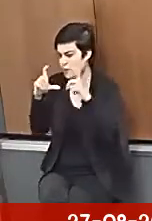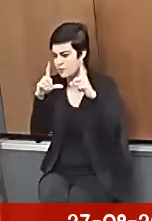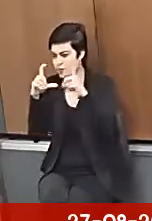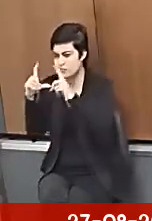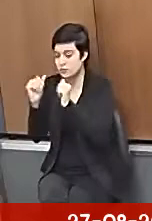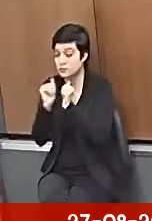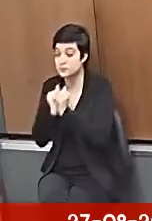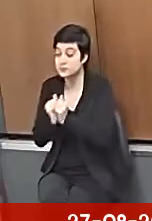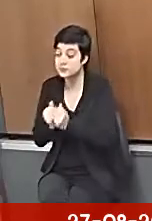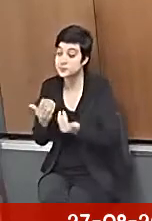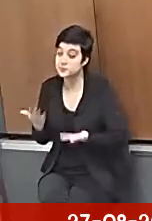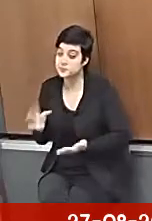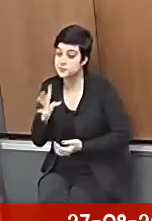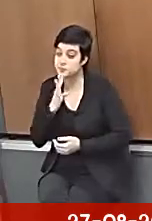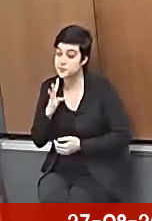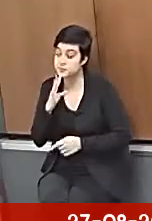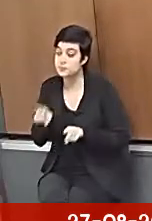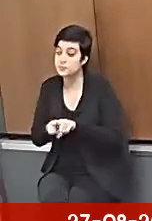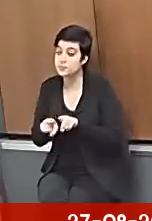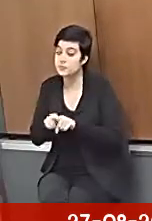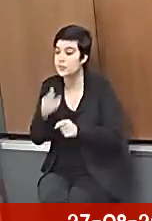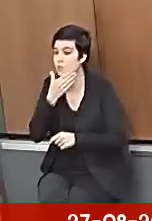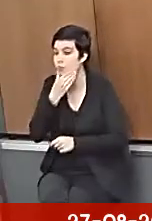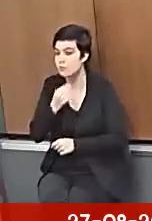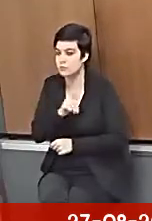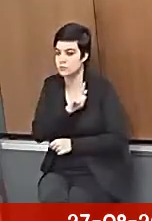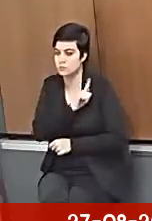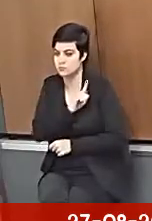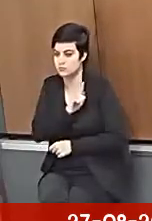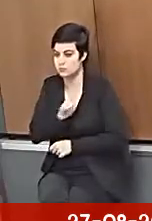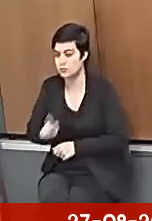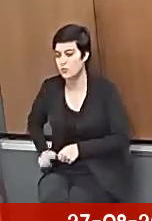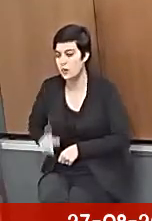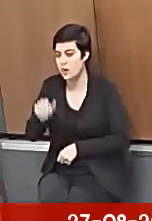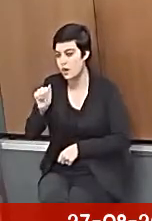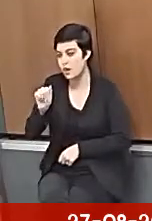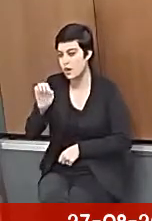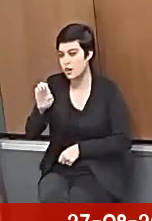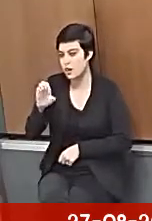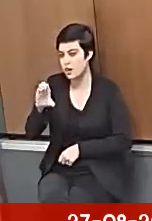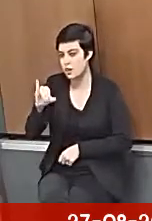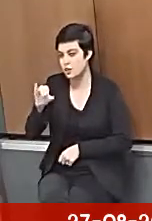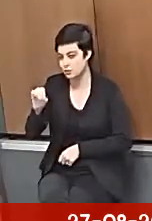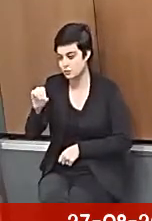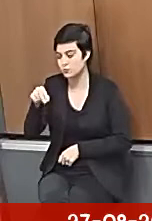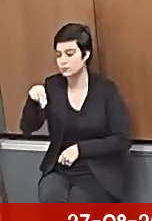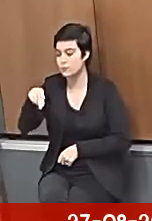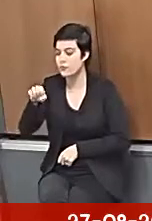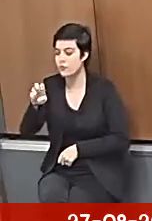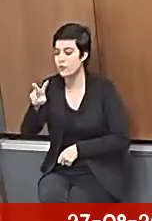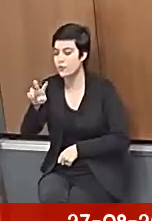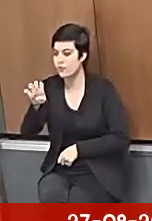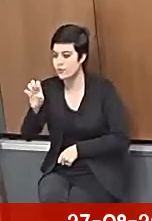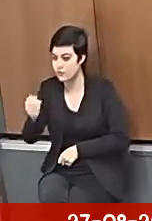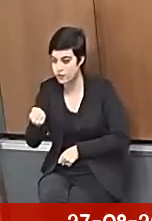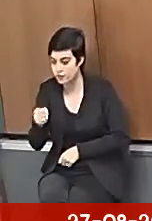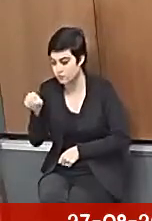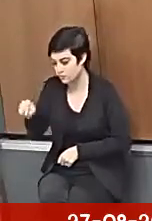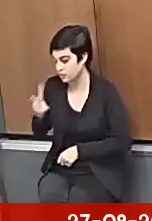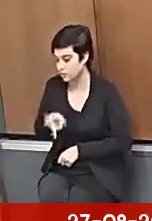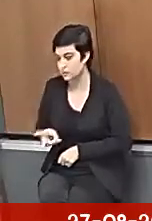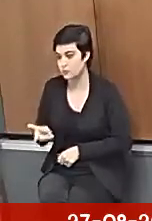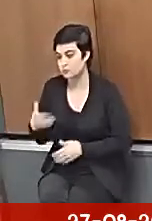e aí eu conheci o aécio neves né o sr chamava a gente pé quente tudo nos jogos mais importantes ele comparecesse